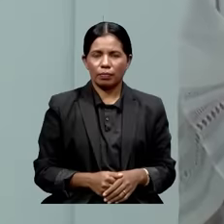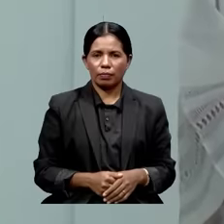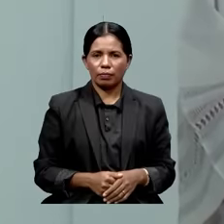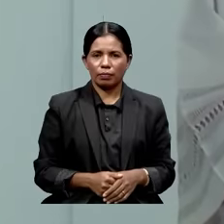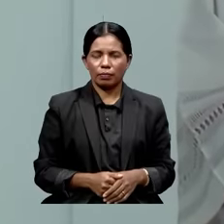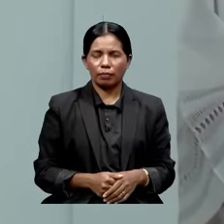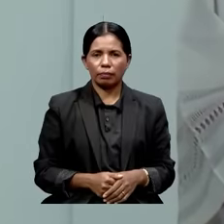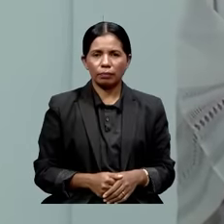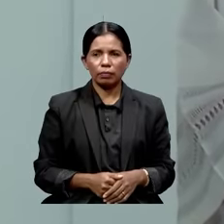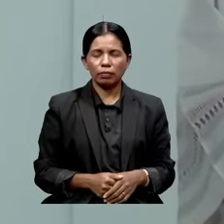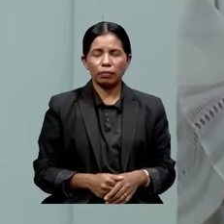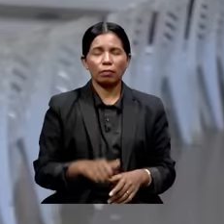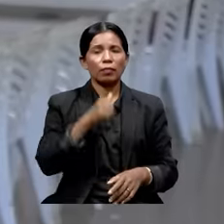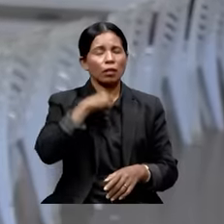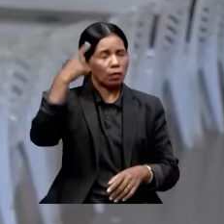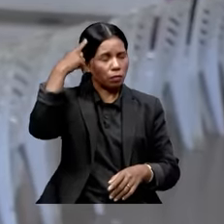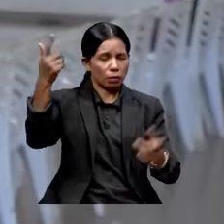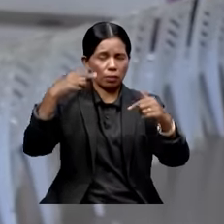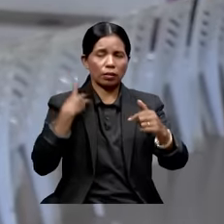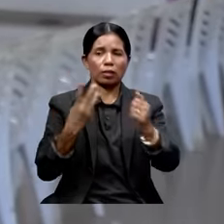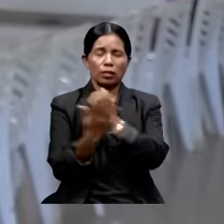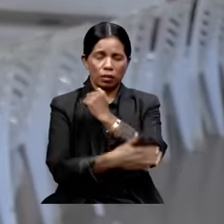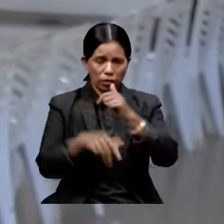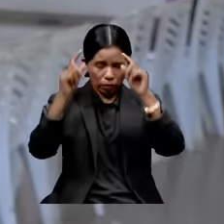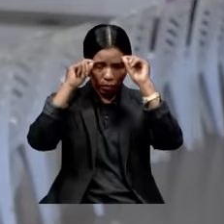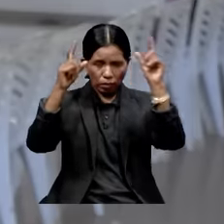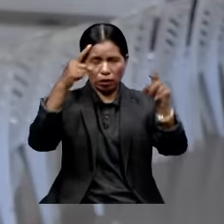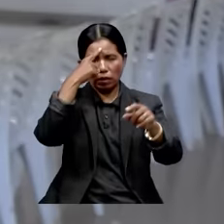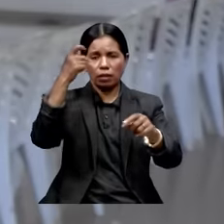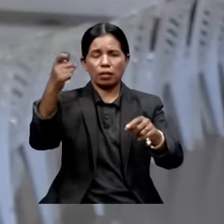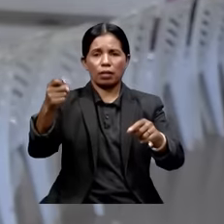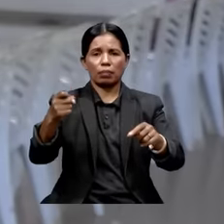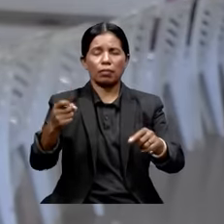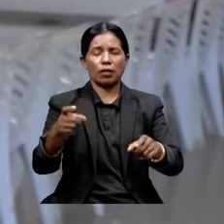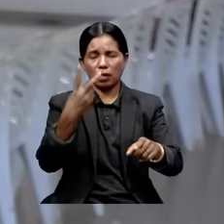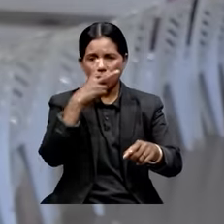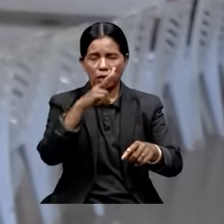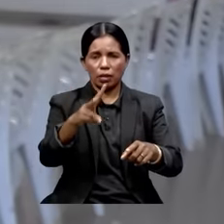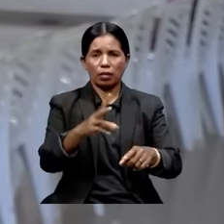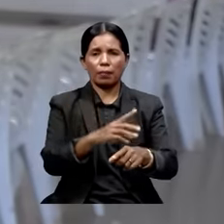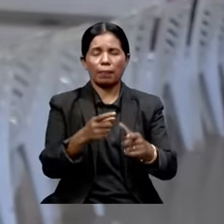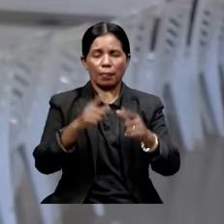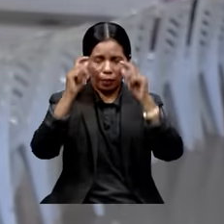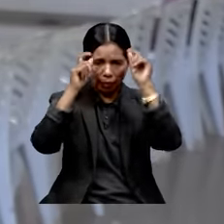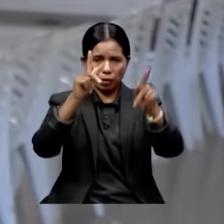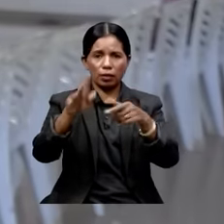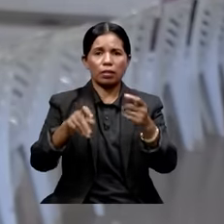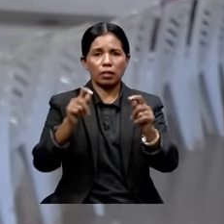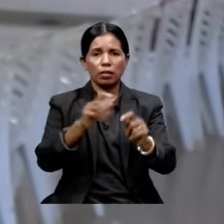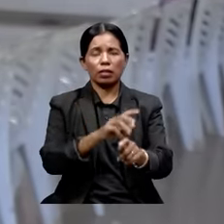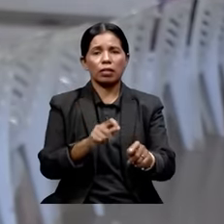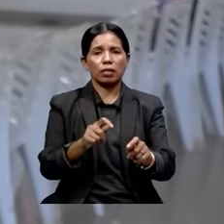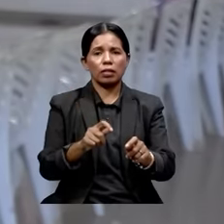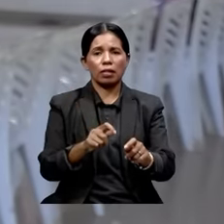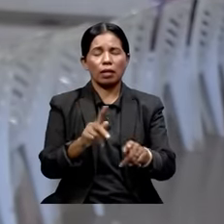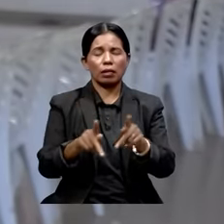Até na catec, am papa mai, eu não entendo rai Timor, tamba, am papa, hanuin catec, rai Timor, né, rai da que